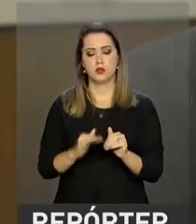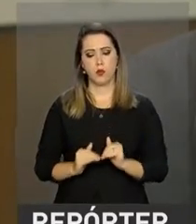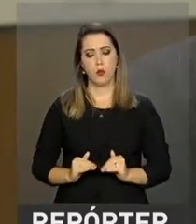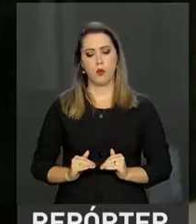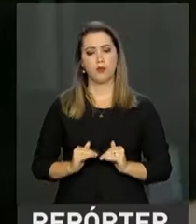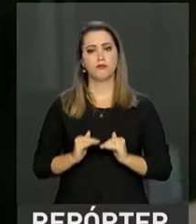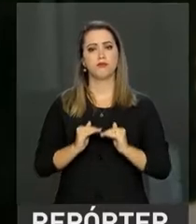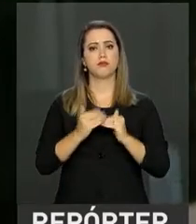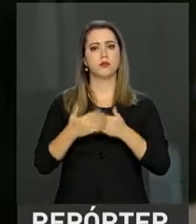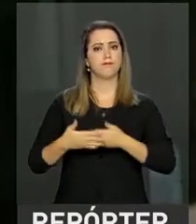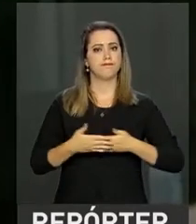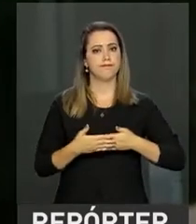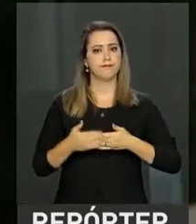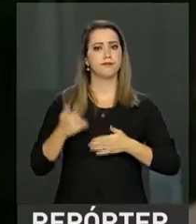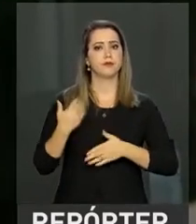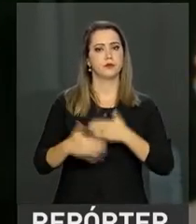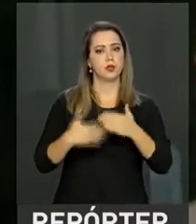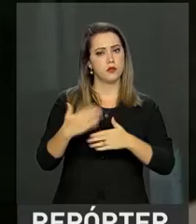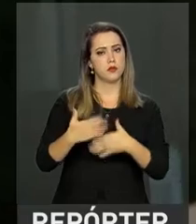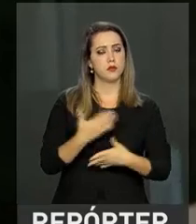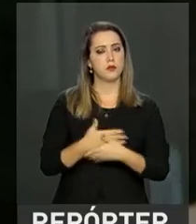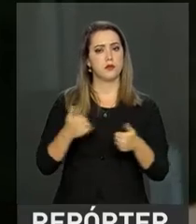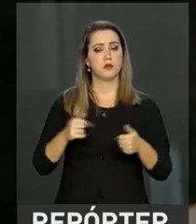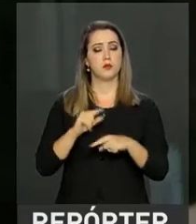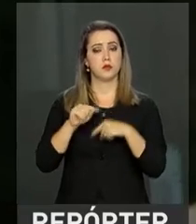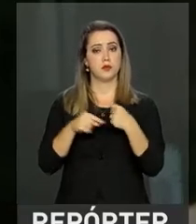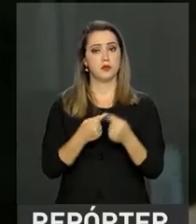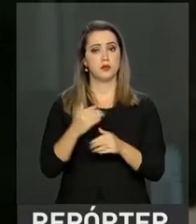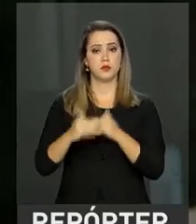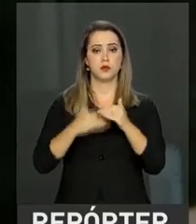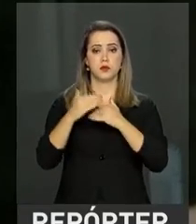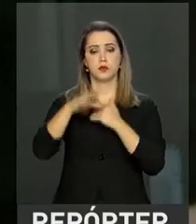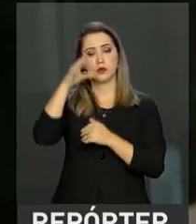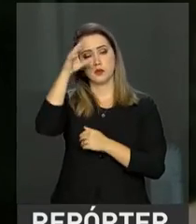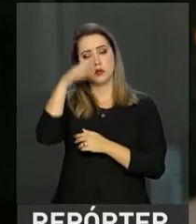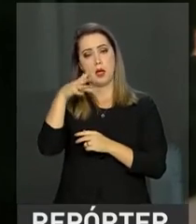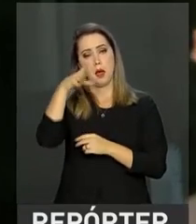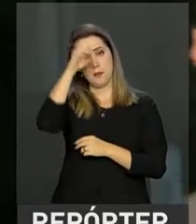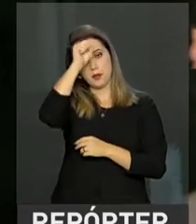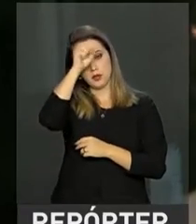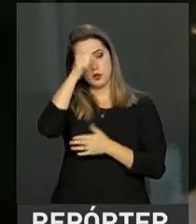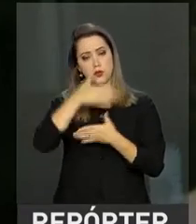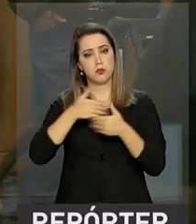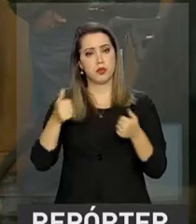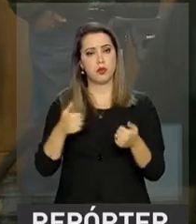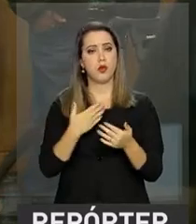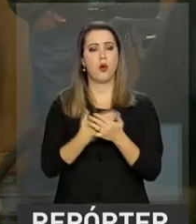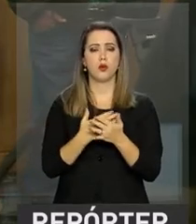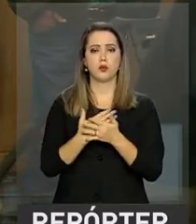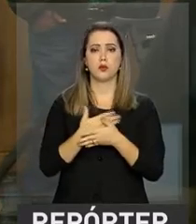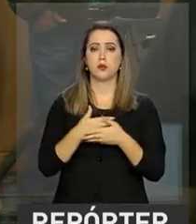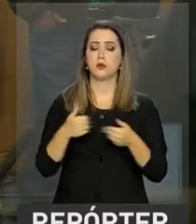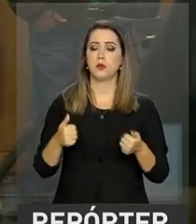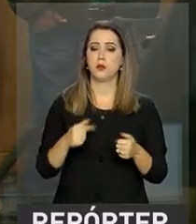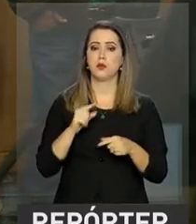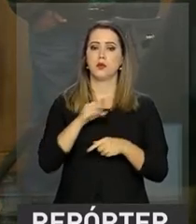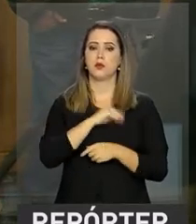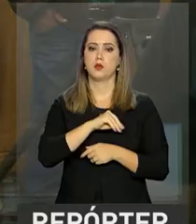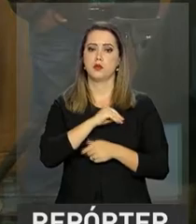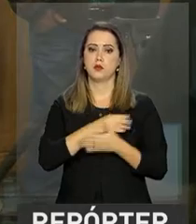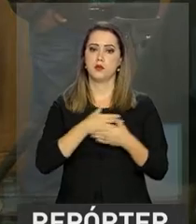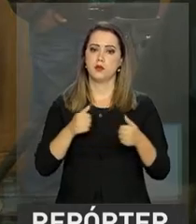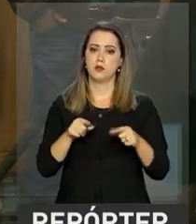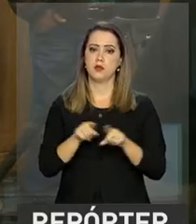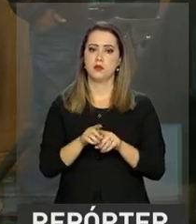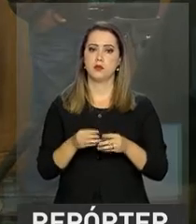início da vida se desenvolve melhor ao crescer elas tendem a estudar com mais tempo e conseguem uma renda maior além disso gera